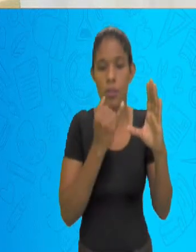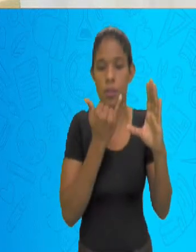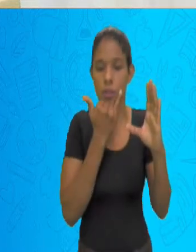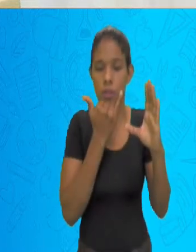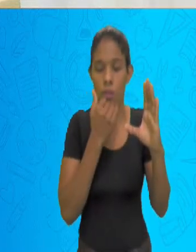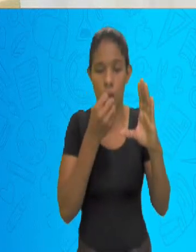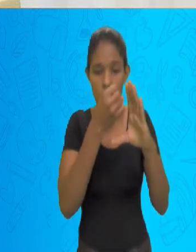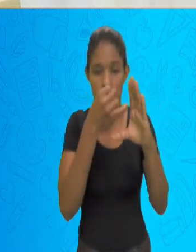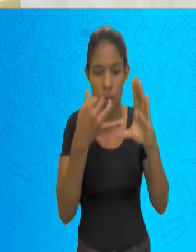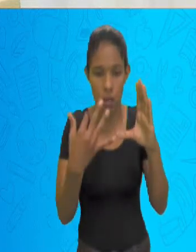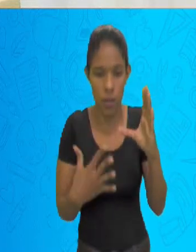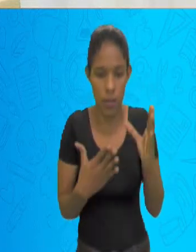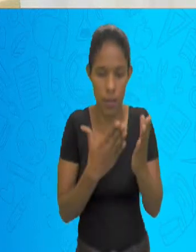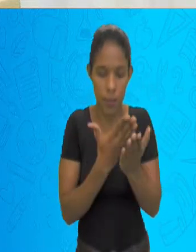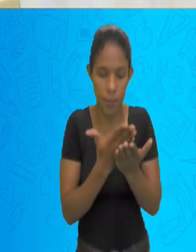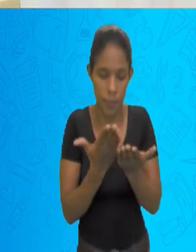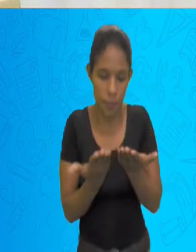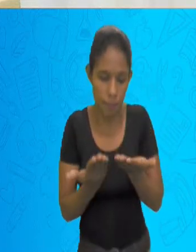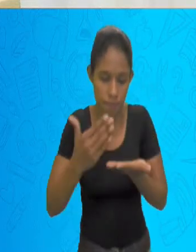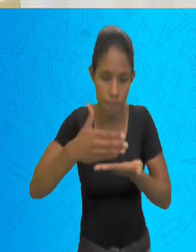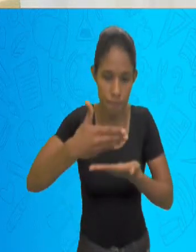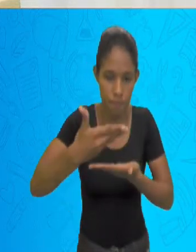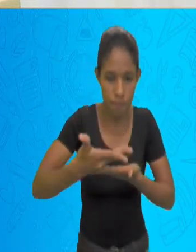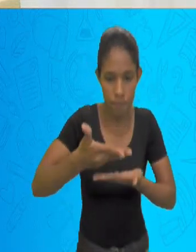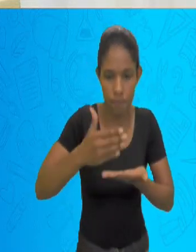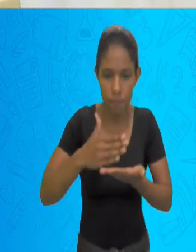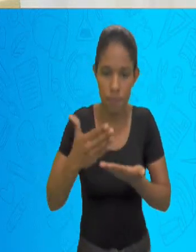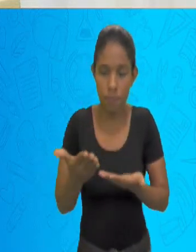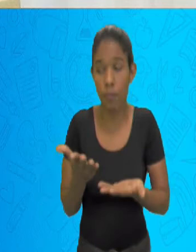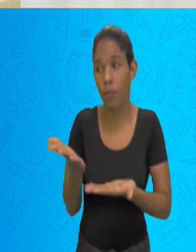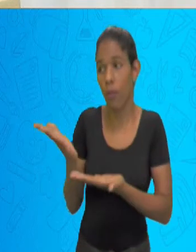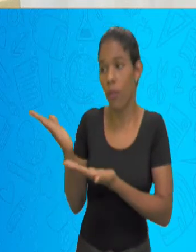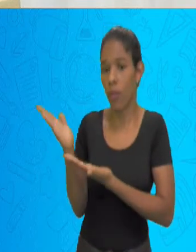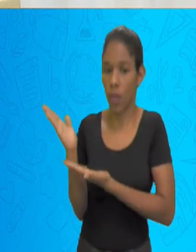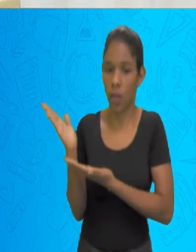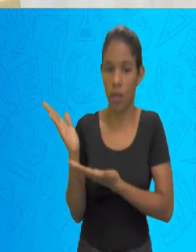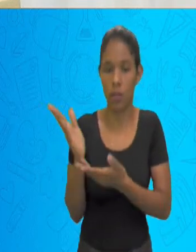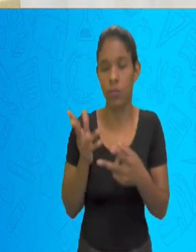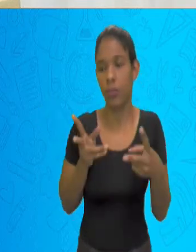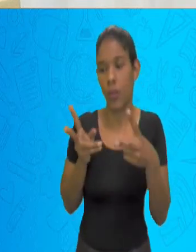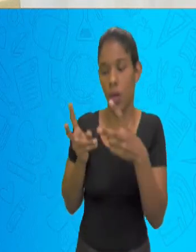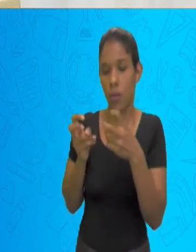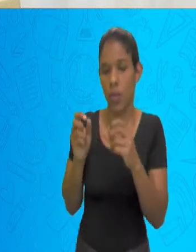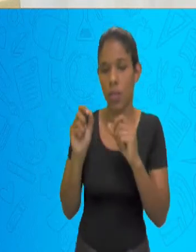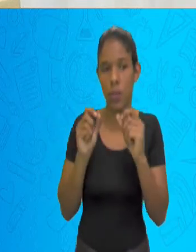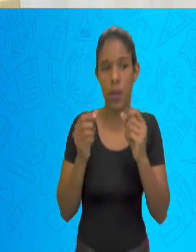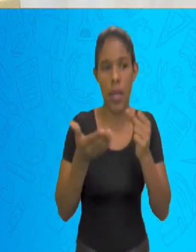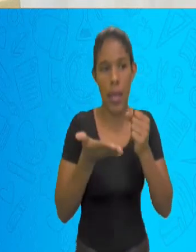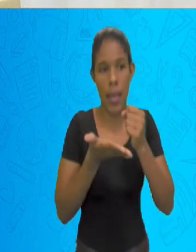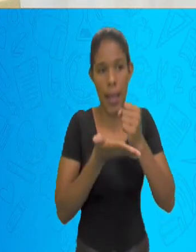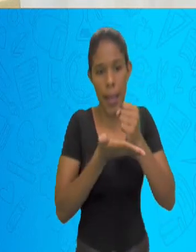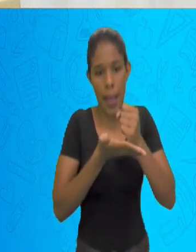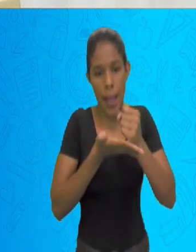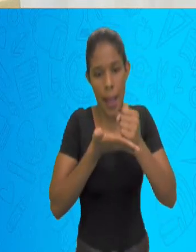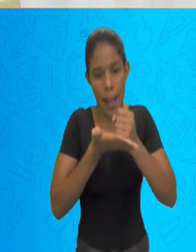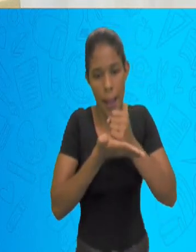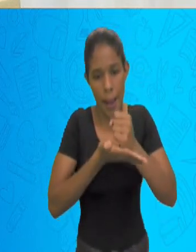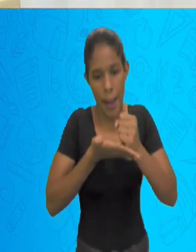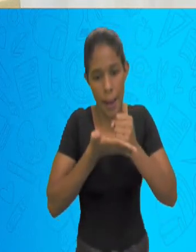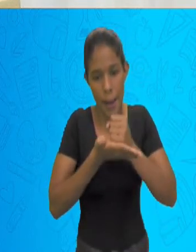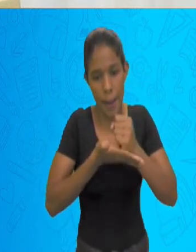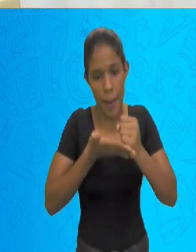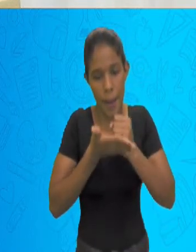cone, nós vamos ver que a sua base, a parte de baixo dele,